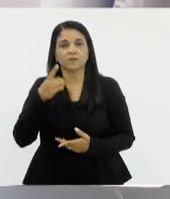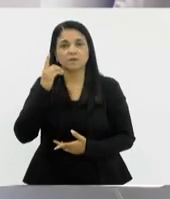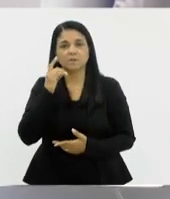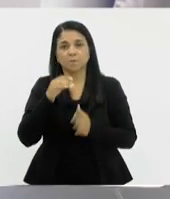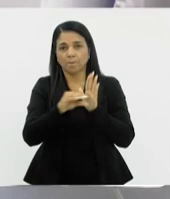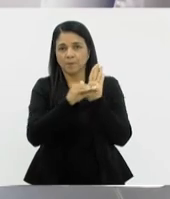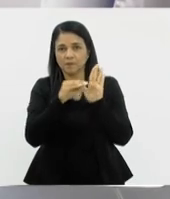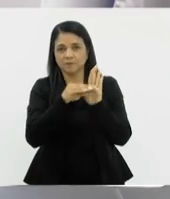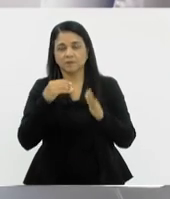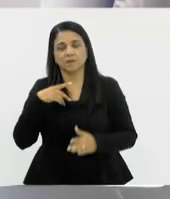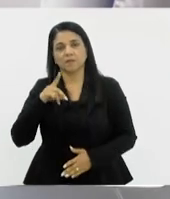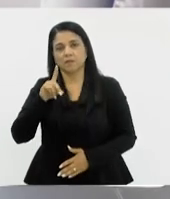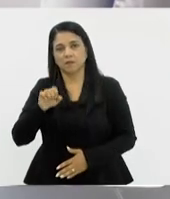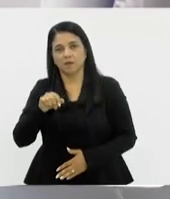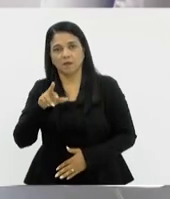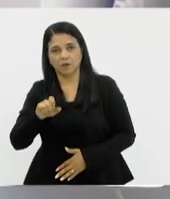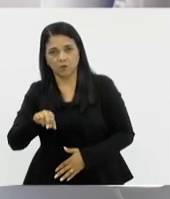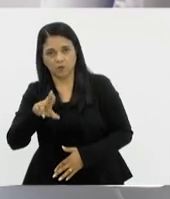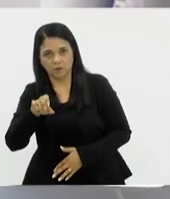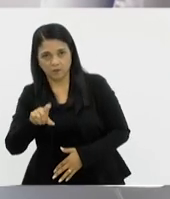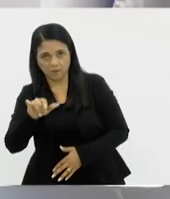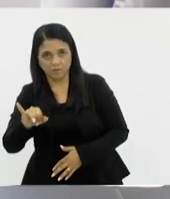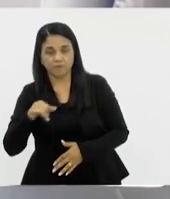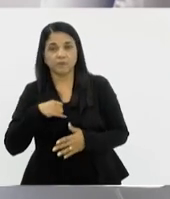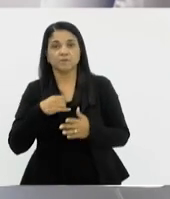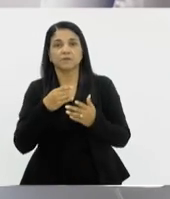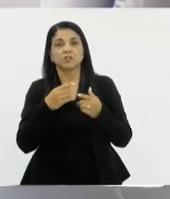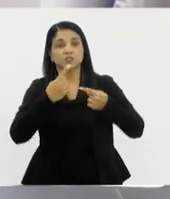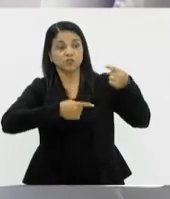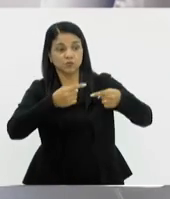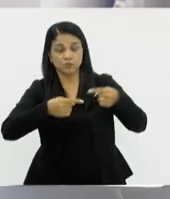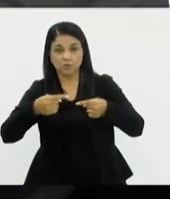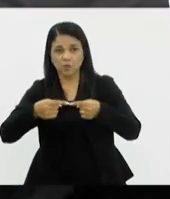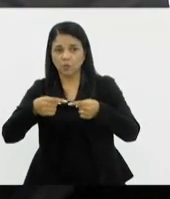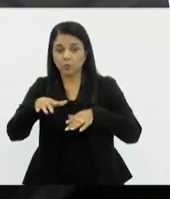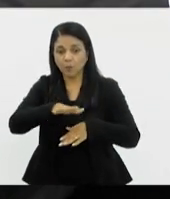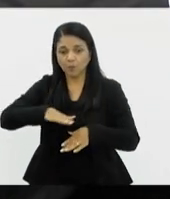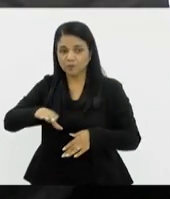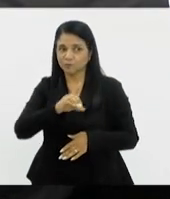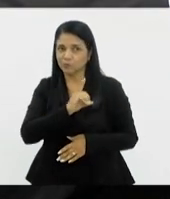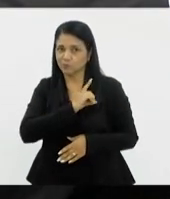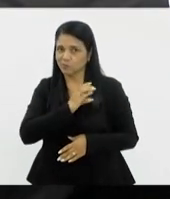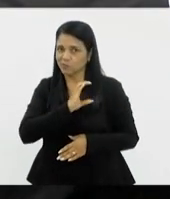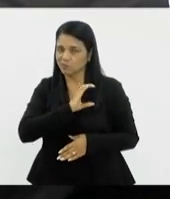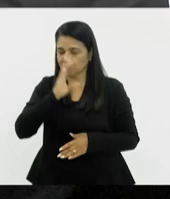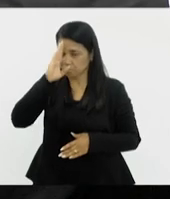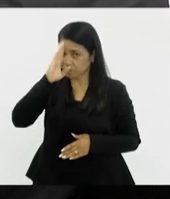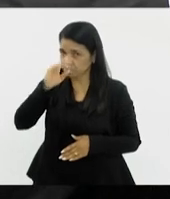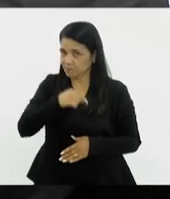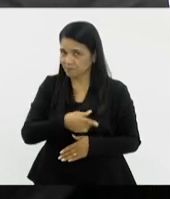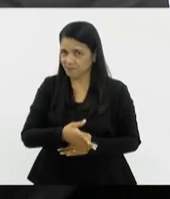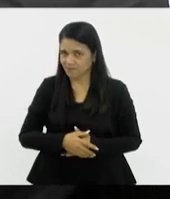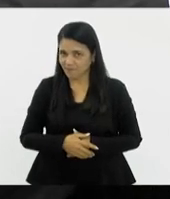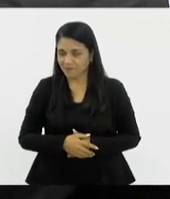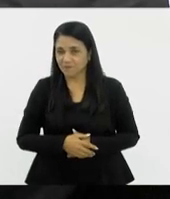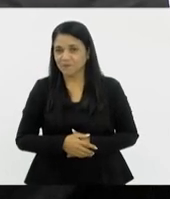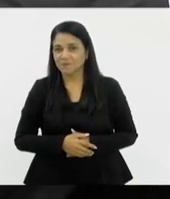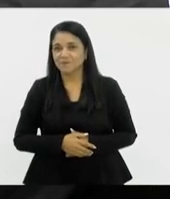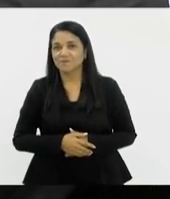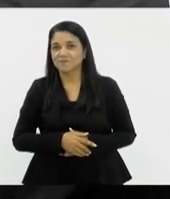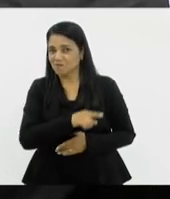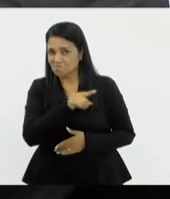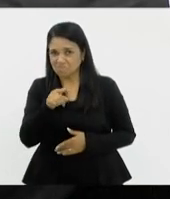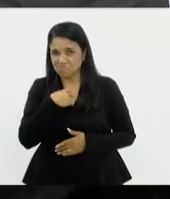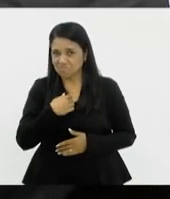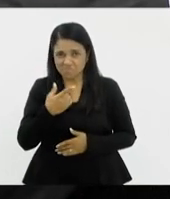parecer é pela legalidade. Em discussão. Principalmente se for no município do Caxias, né? É que vocês